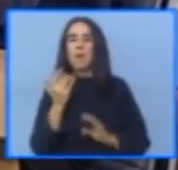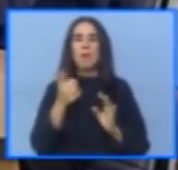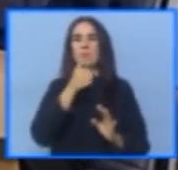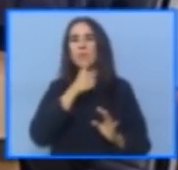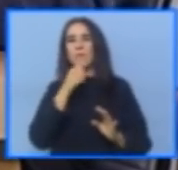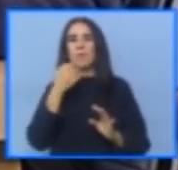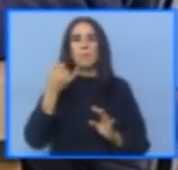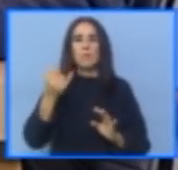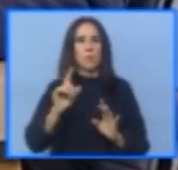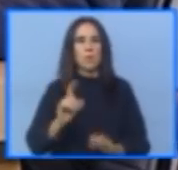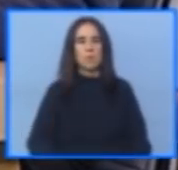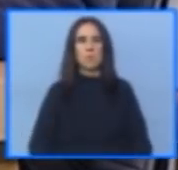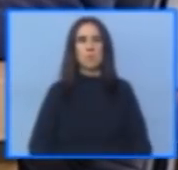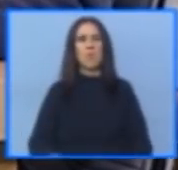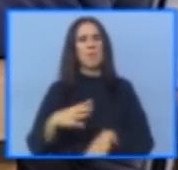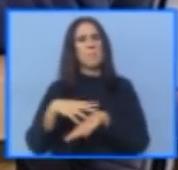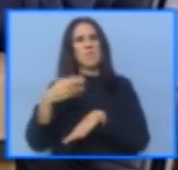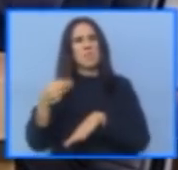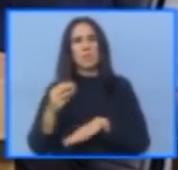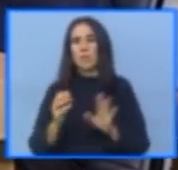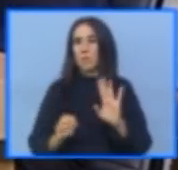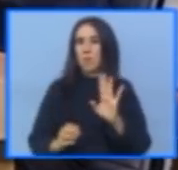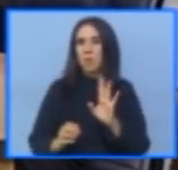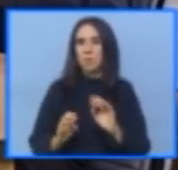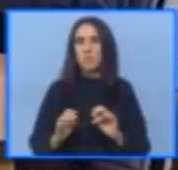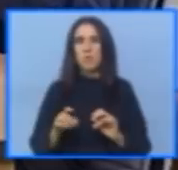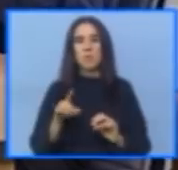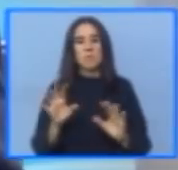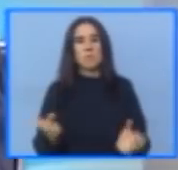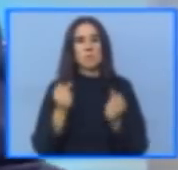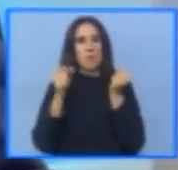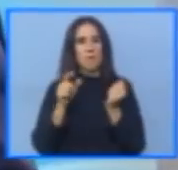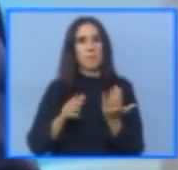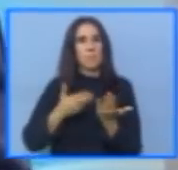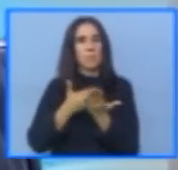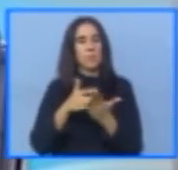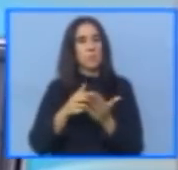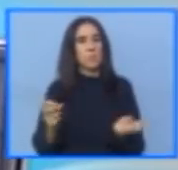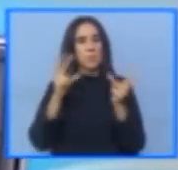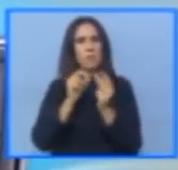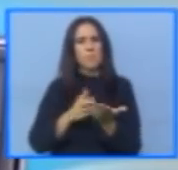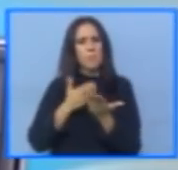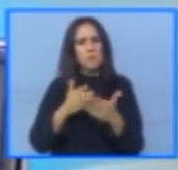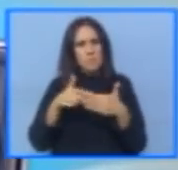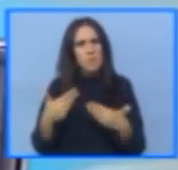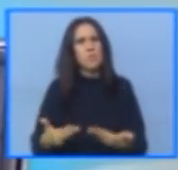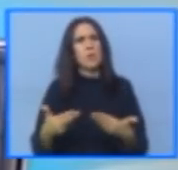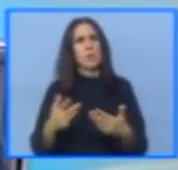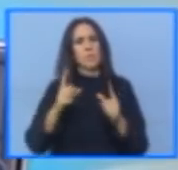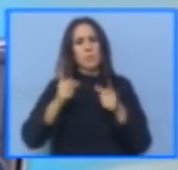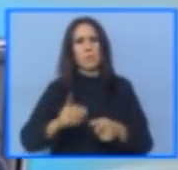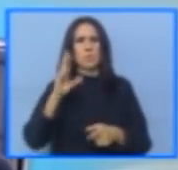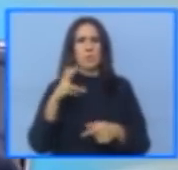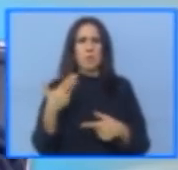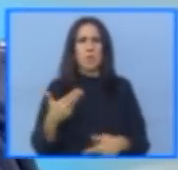mas depois logo... Exato. Lá mais tarde vou... Não. É porque essa salvação que é proposta, esse tempo novo que é proposto, é para já, para começar a